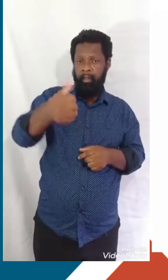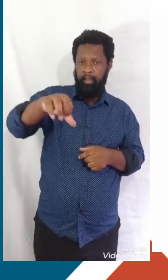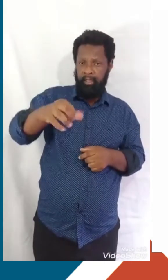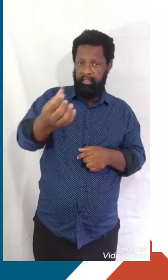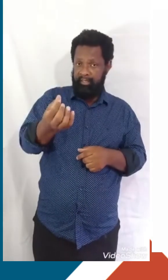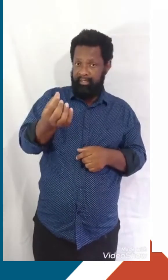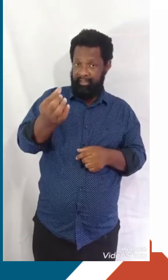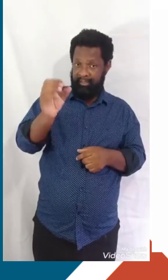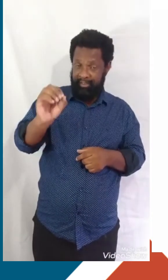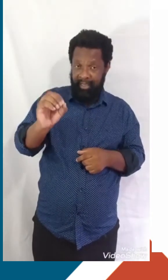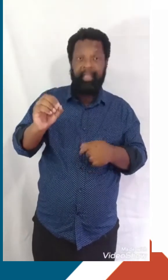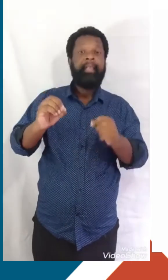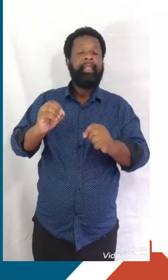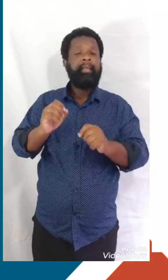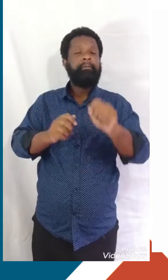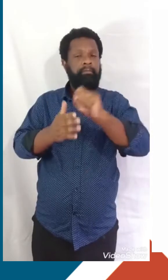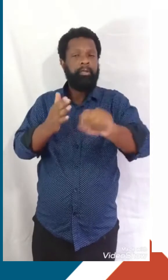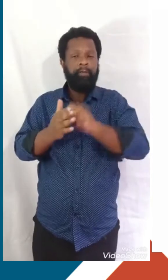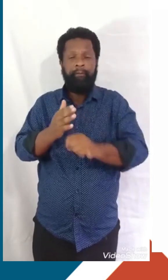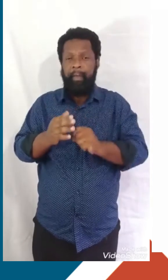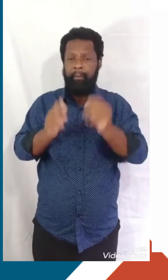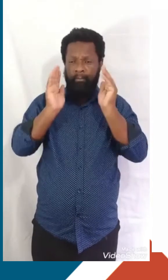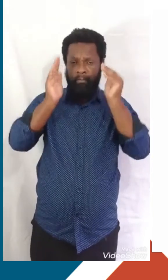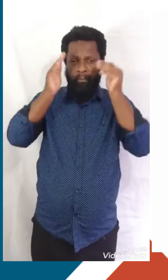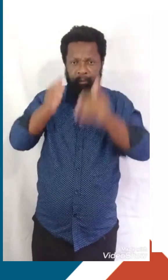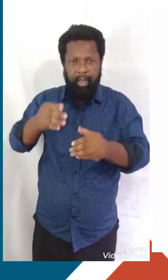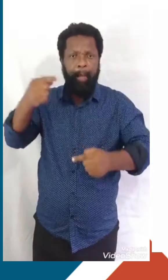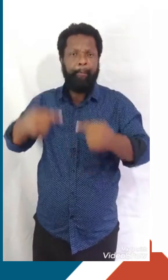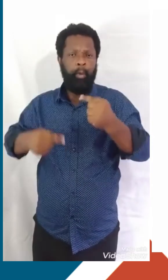produções com um teor fortemente político.